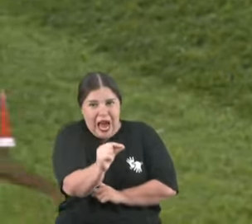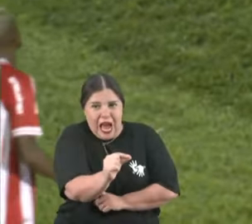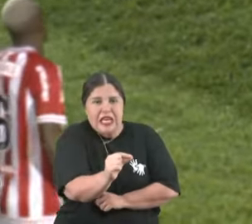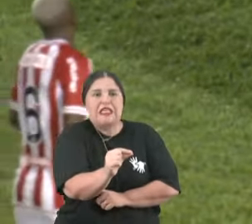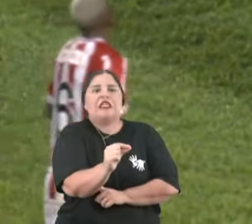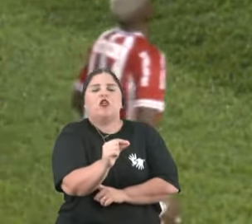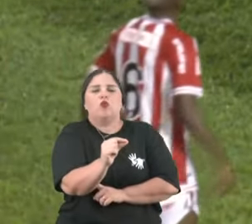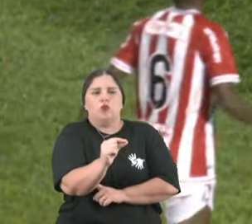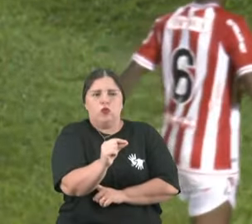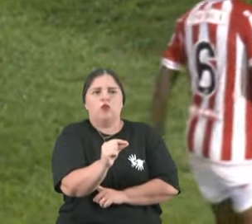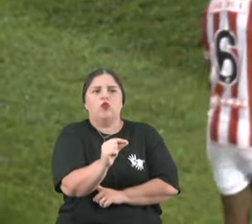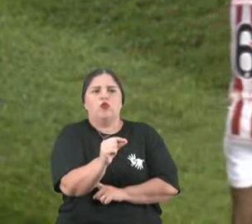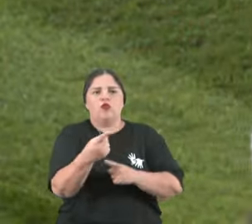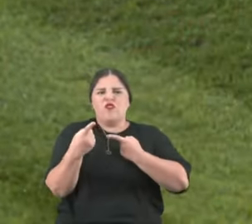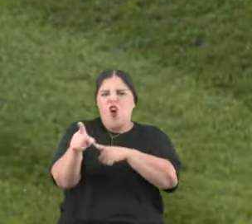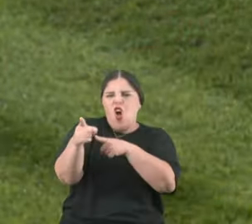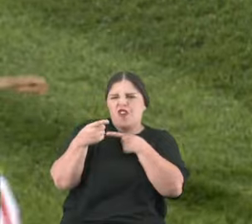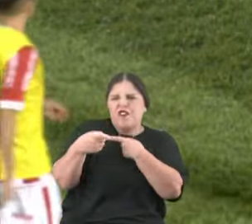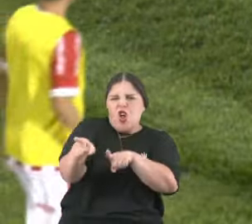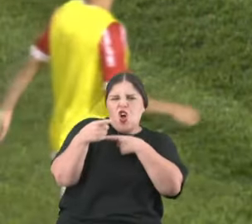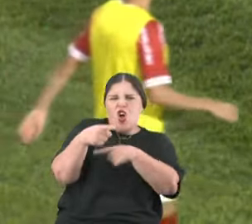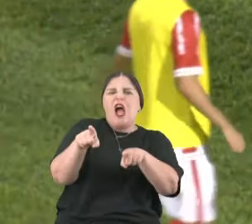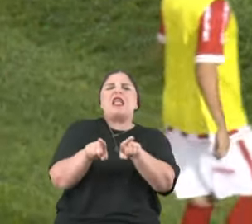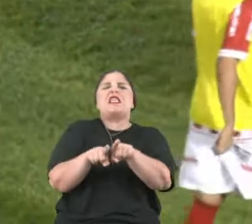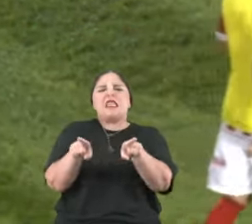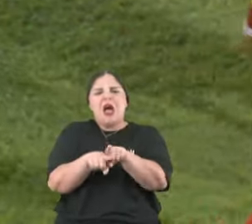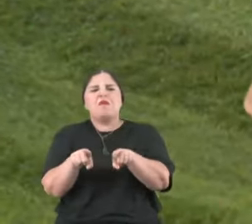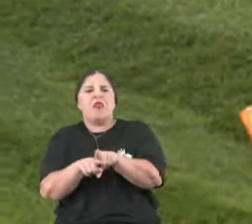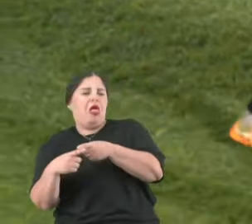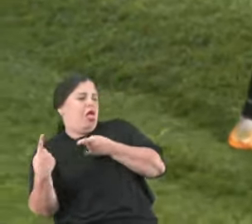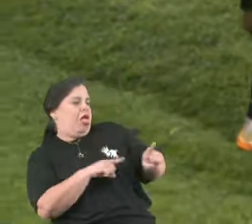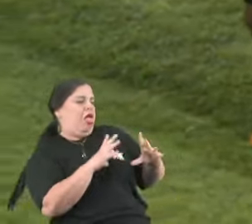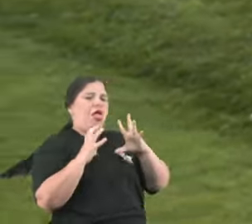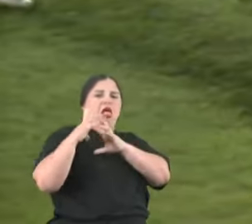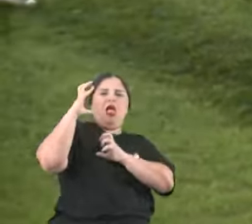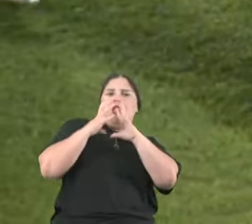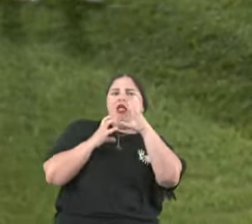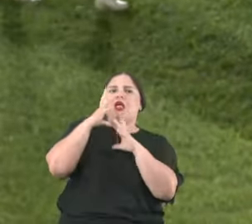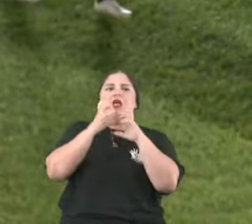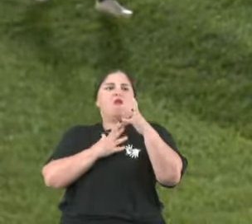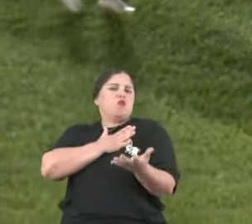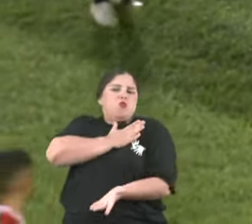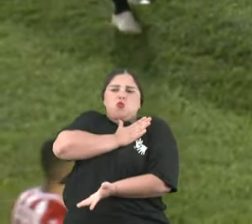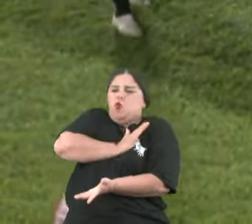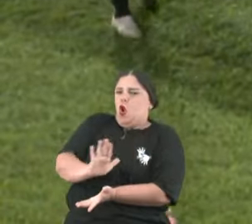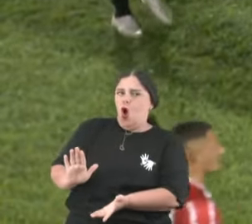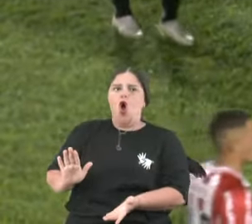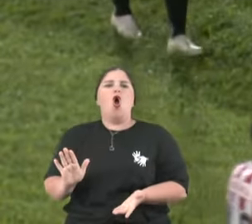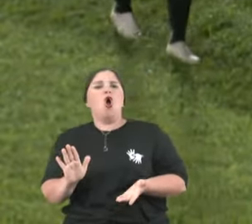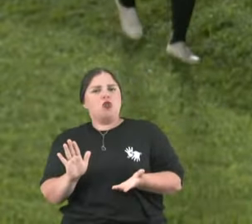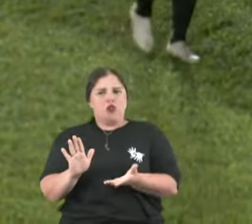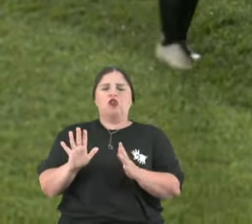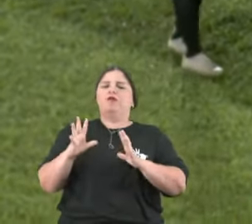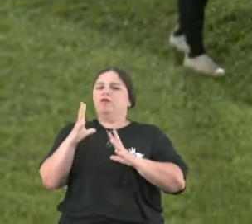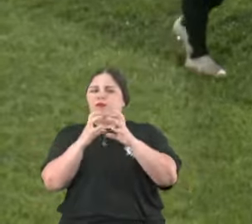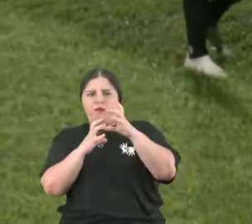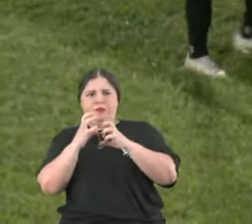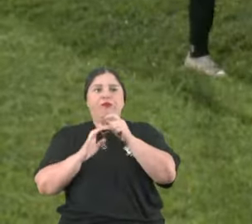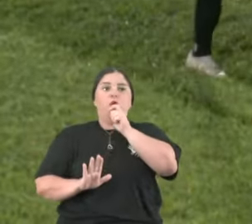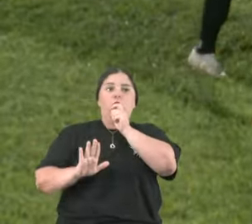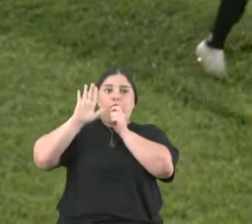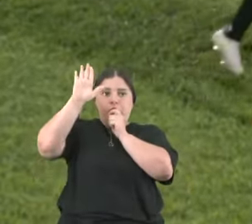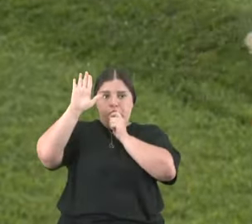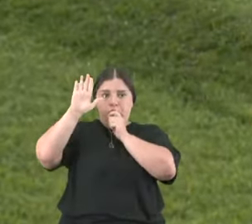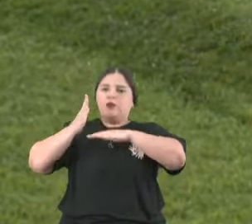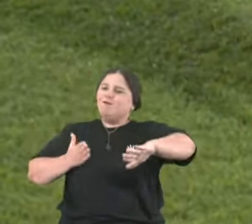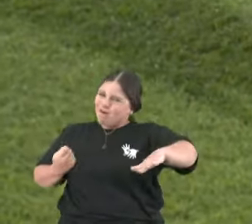sendo provocado ou provocando. Teve gente do Asa que não gostou, aquela coisa toda. O árbitro precisa intervir na